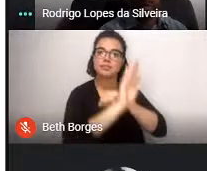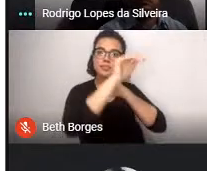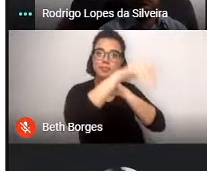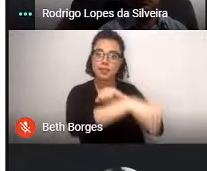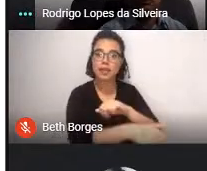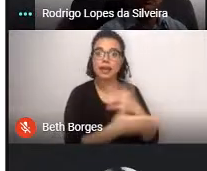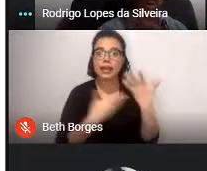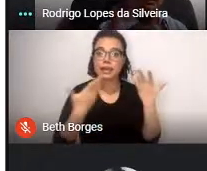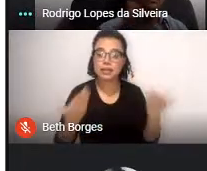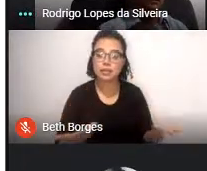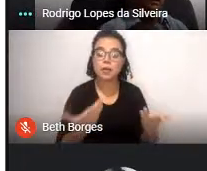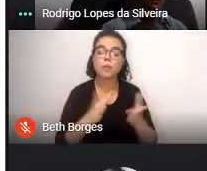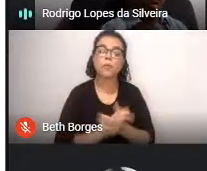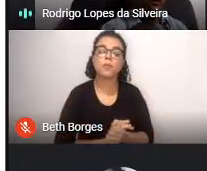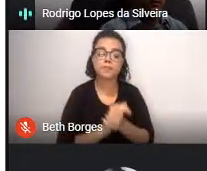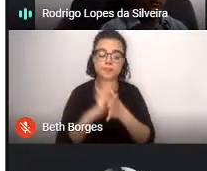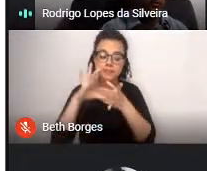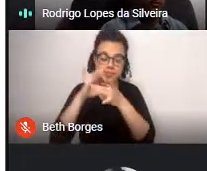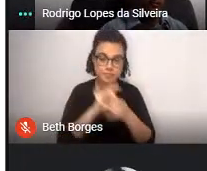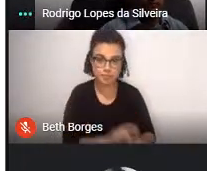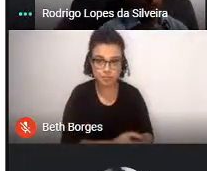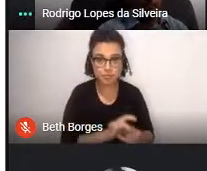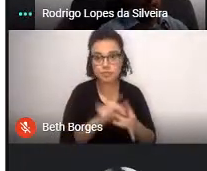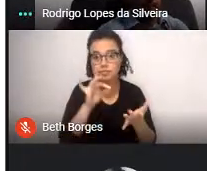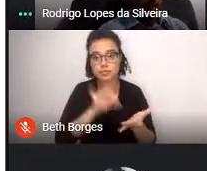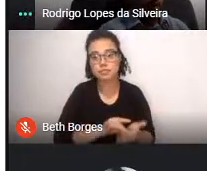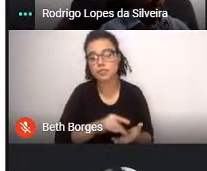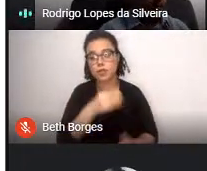realidade, eu utilizo